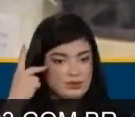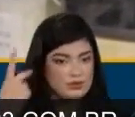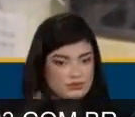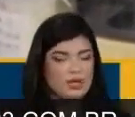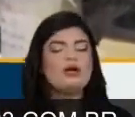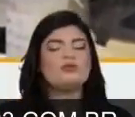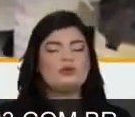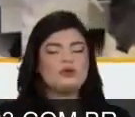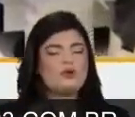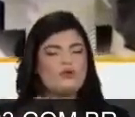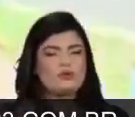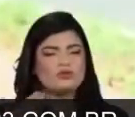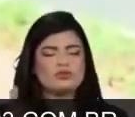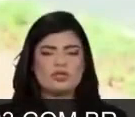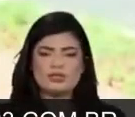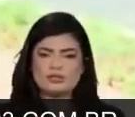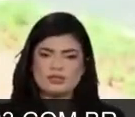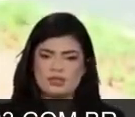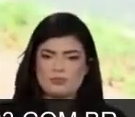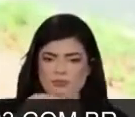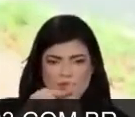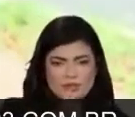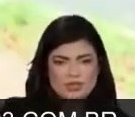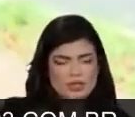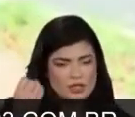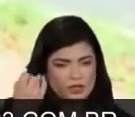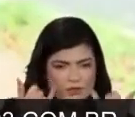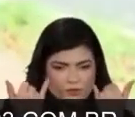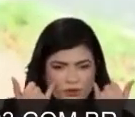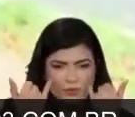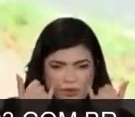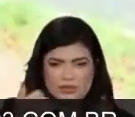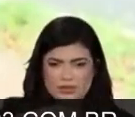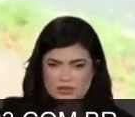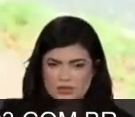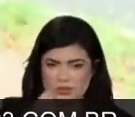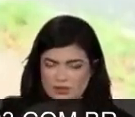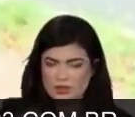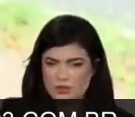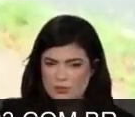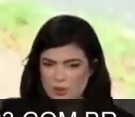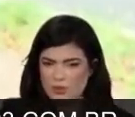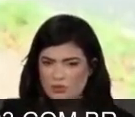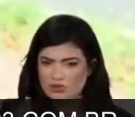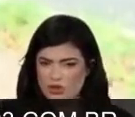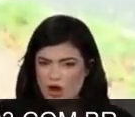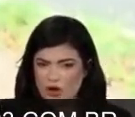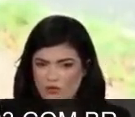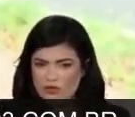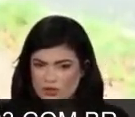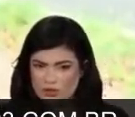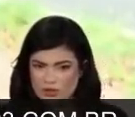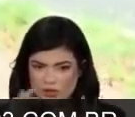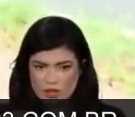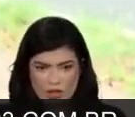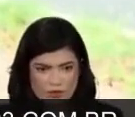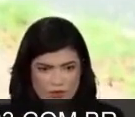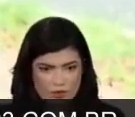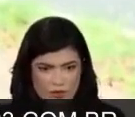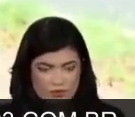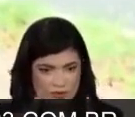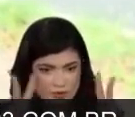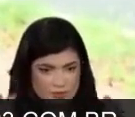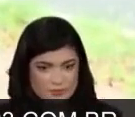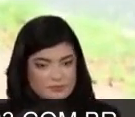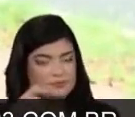nós conversamos com o secretário de pesquisa e formação científica do Ministério da Ciência Tecnologia inovações